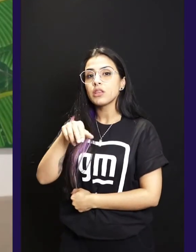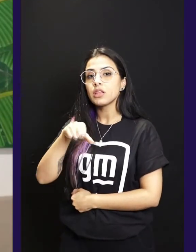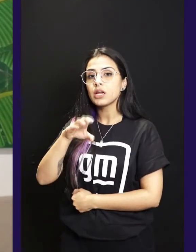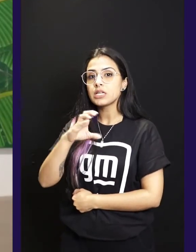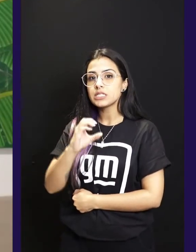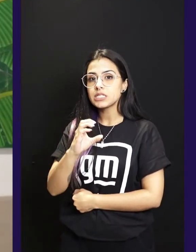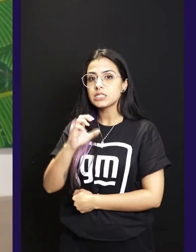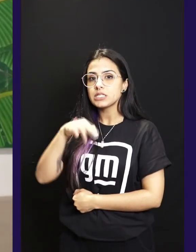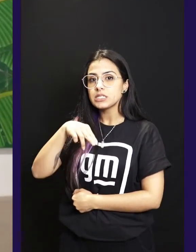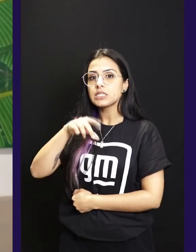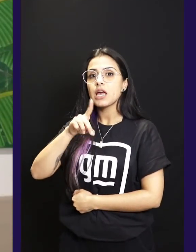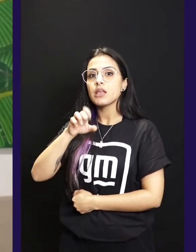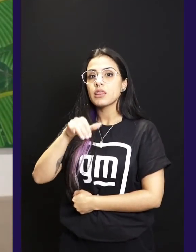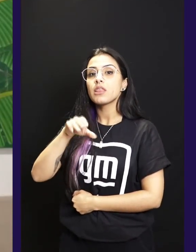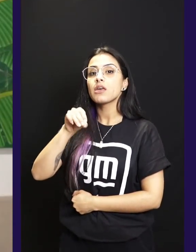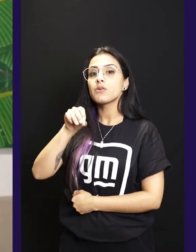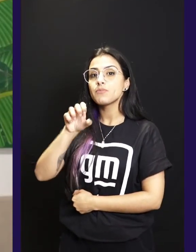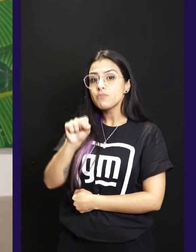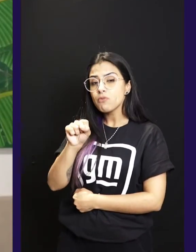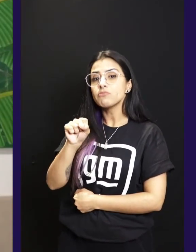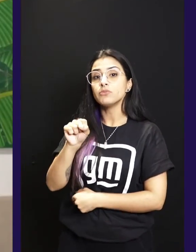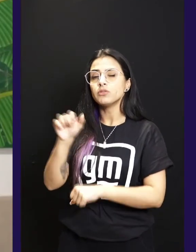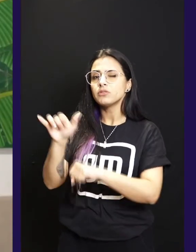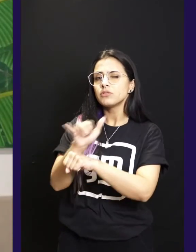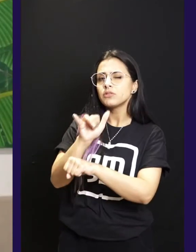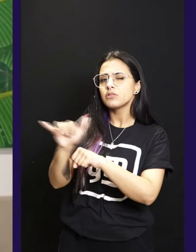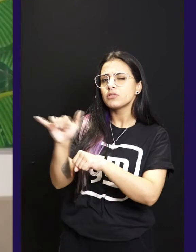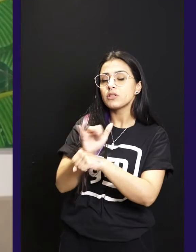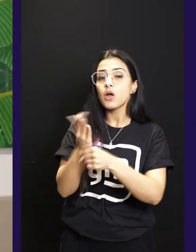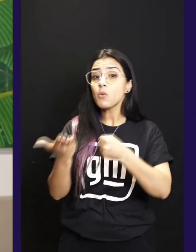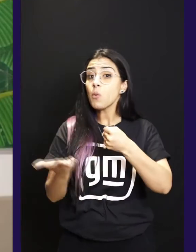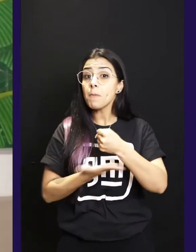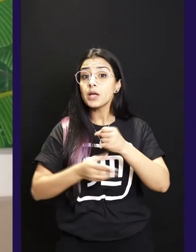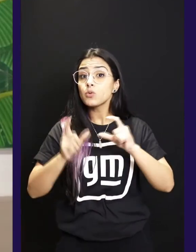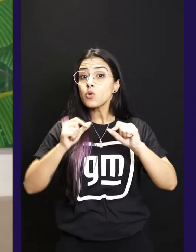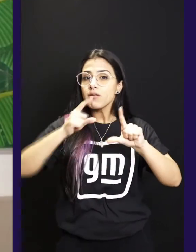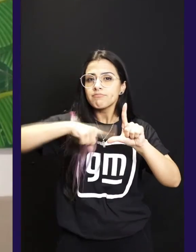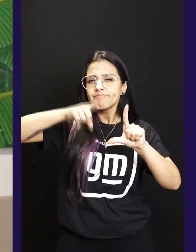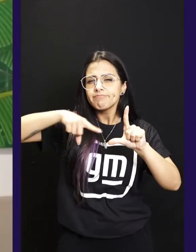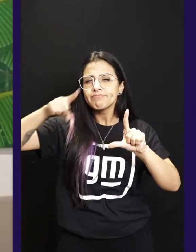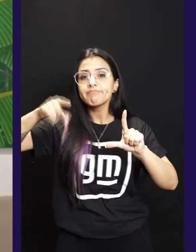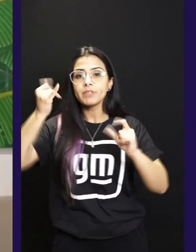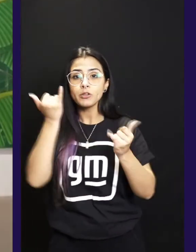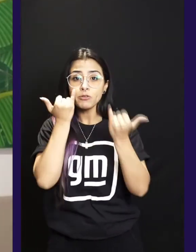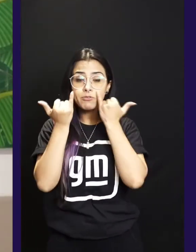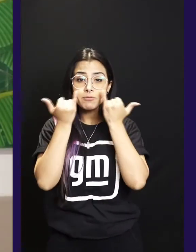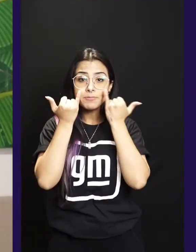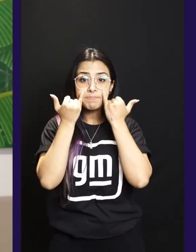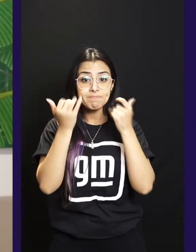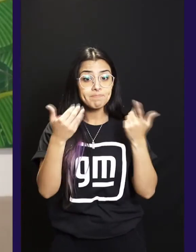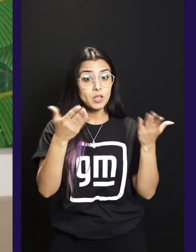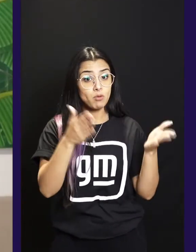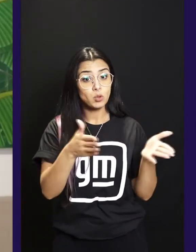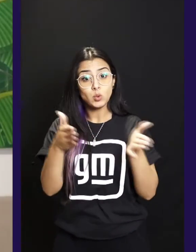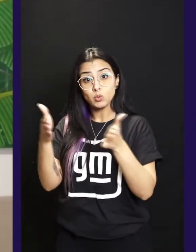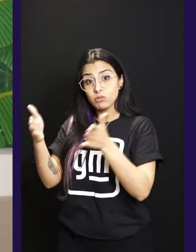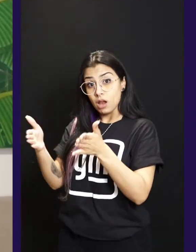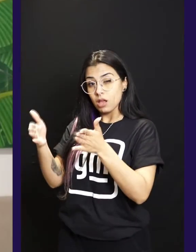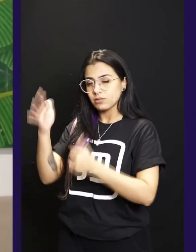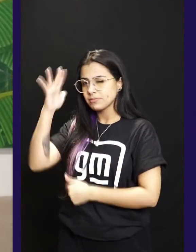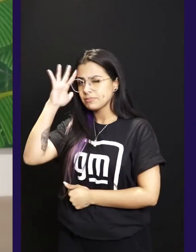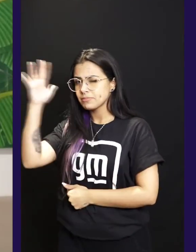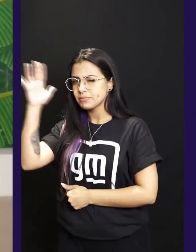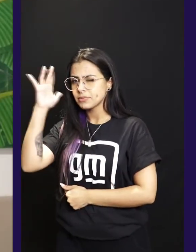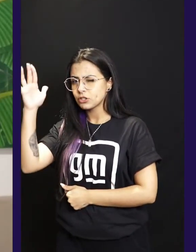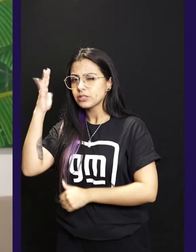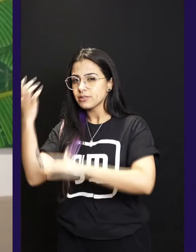estratégia deveria ser baseada em dados. Né? Então, de um lado, falando dessa frente para a empresa, a